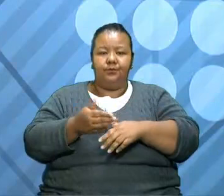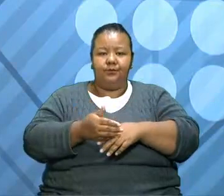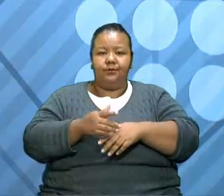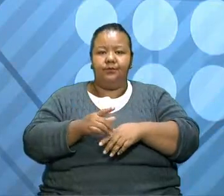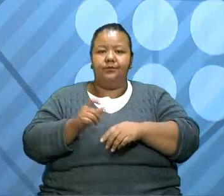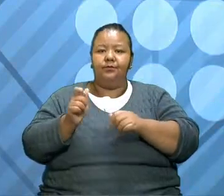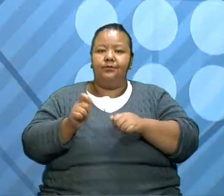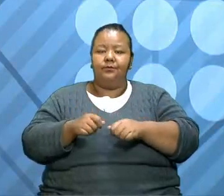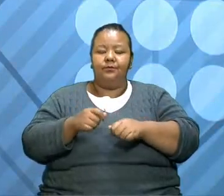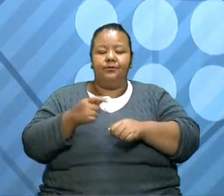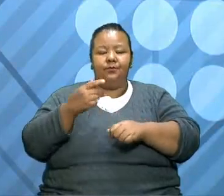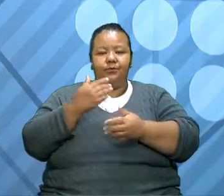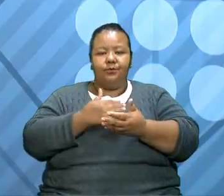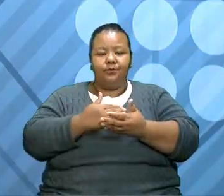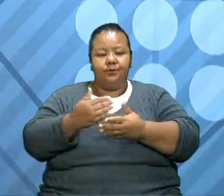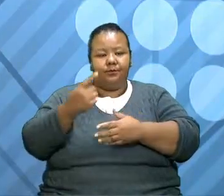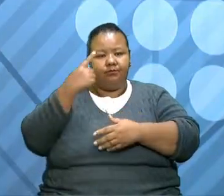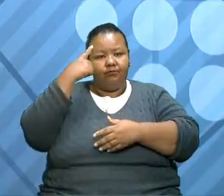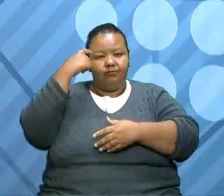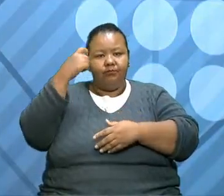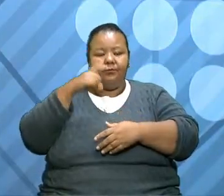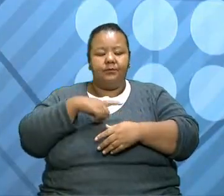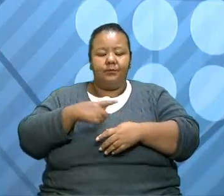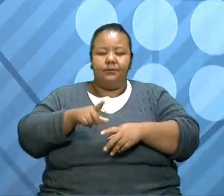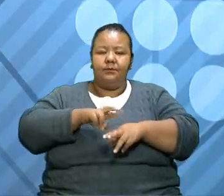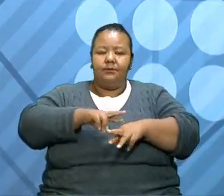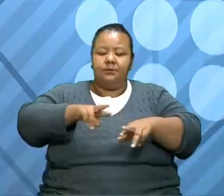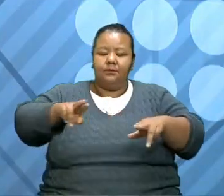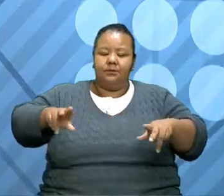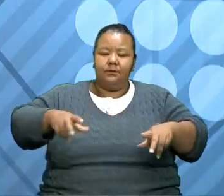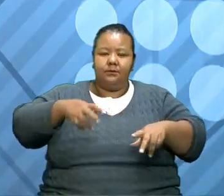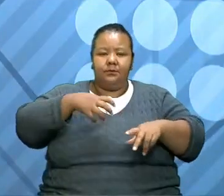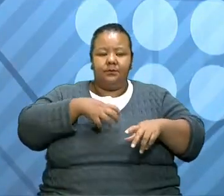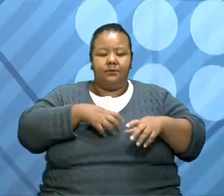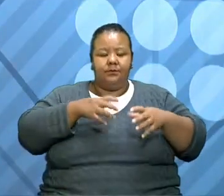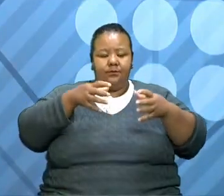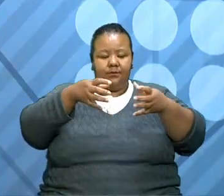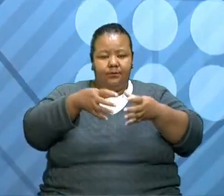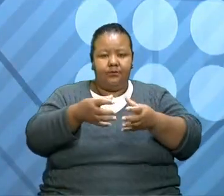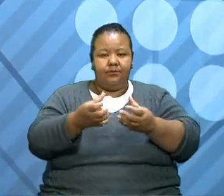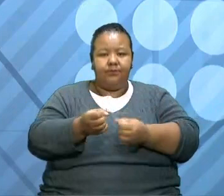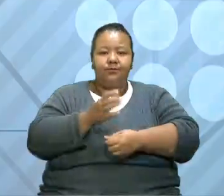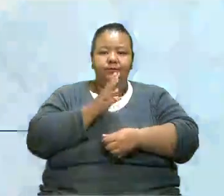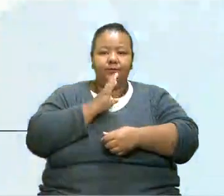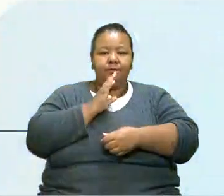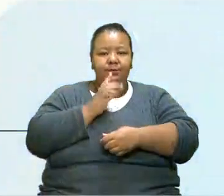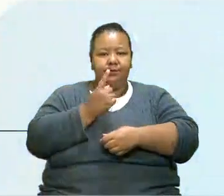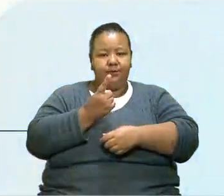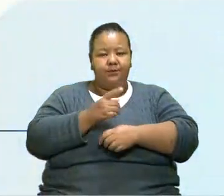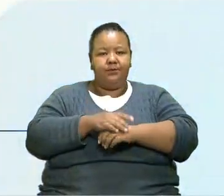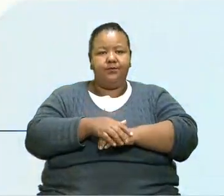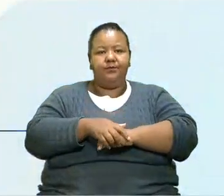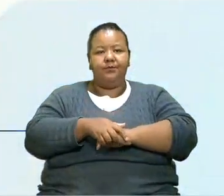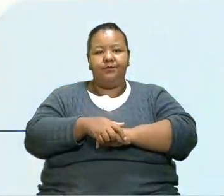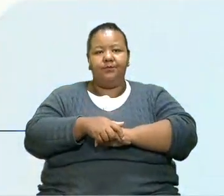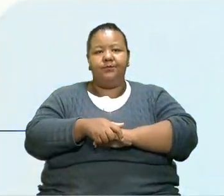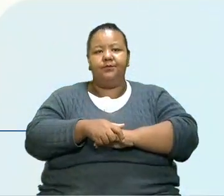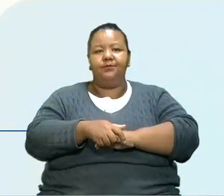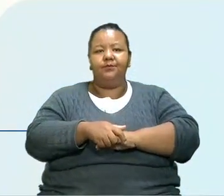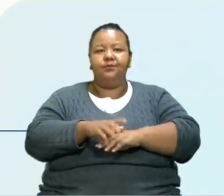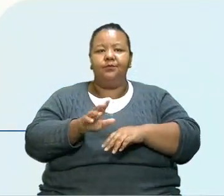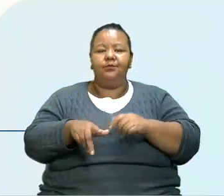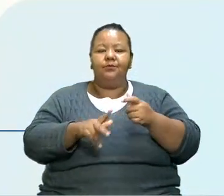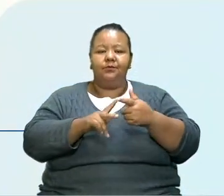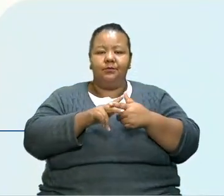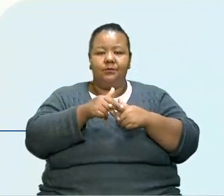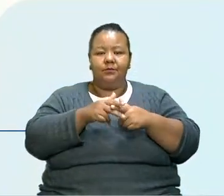a gente parte da ideia que existem vários tipos de equipe. Vou conhecer uma delas? Então, a configuração